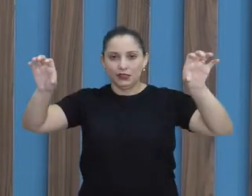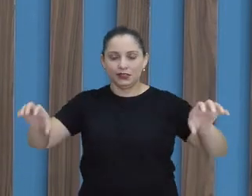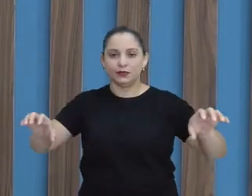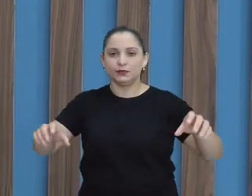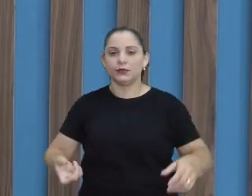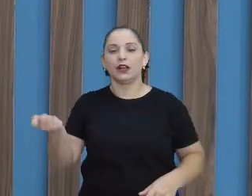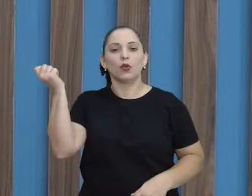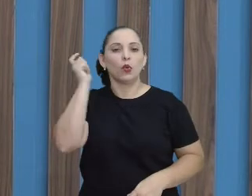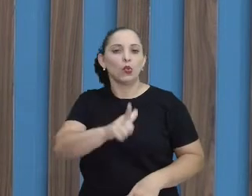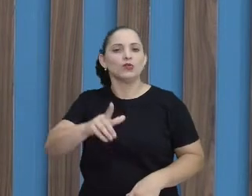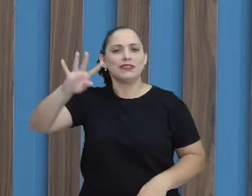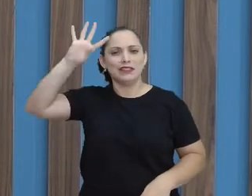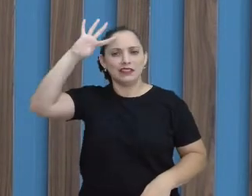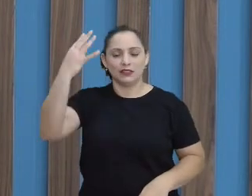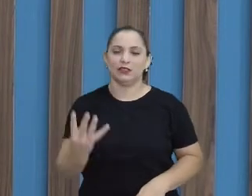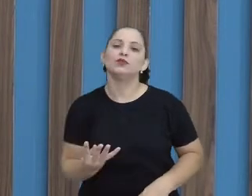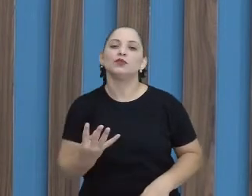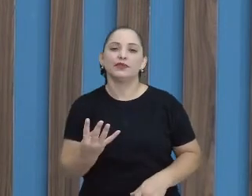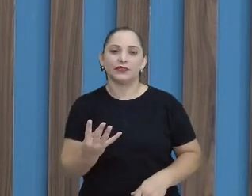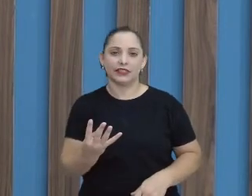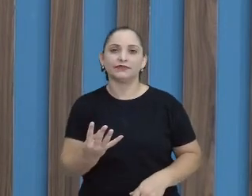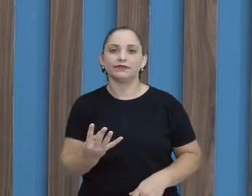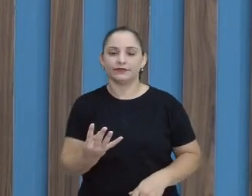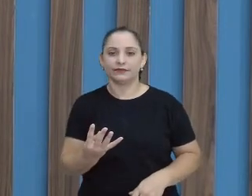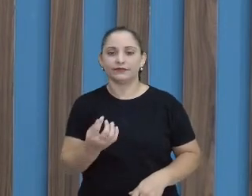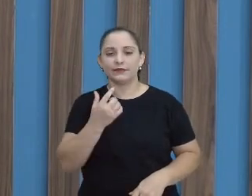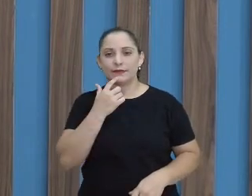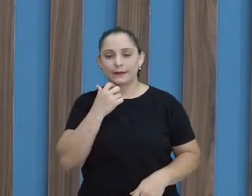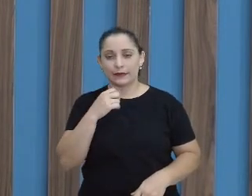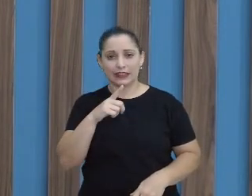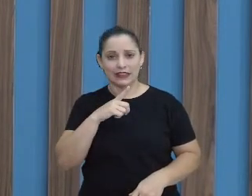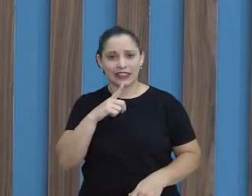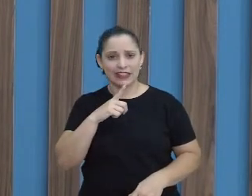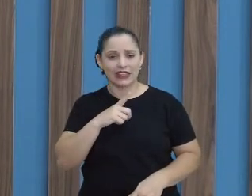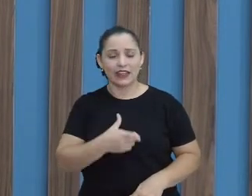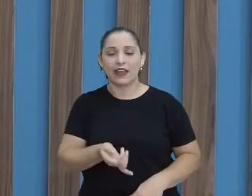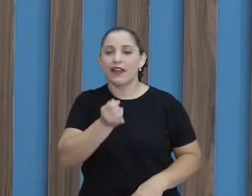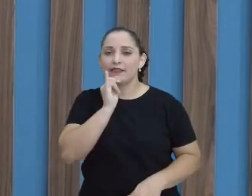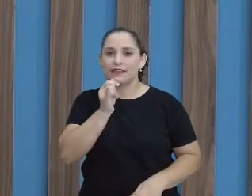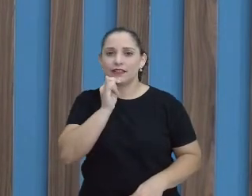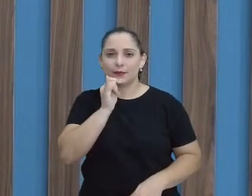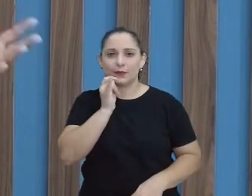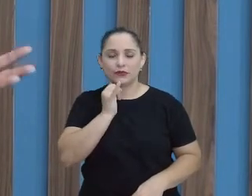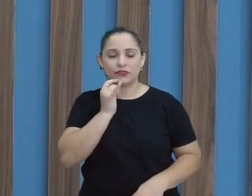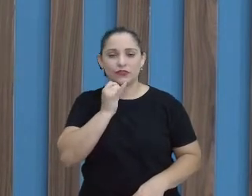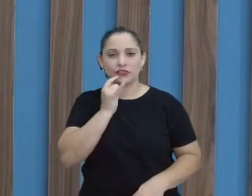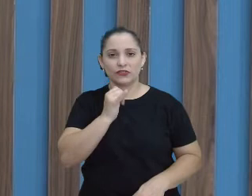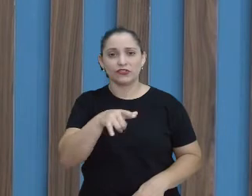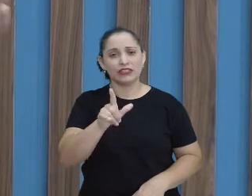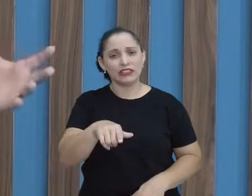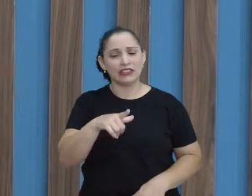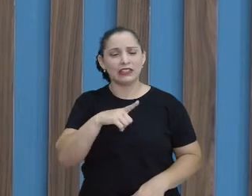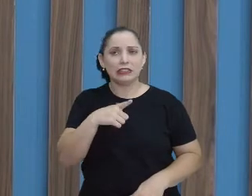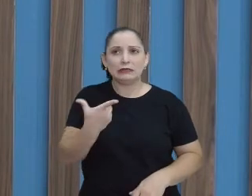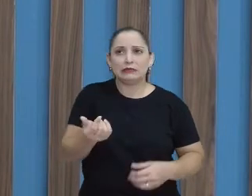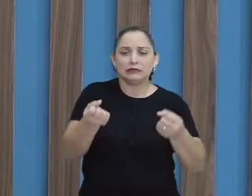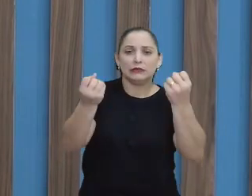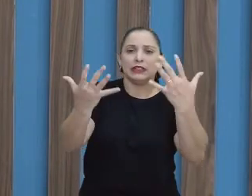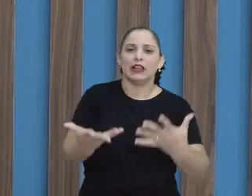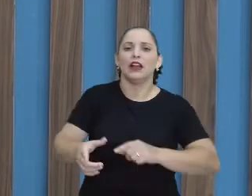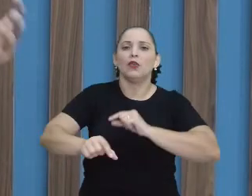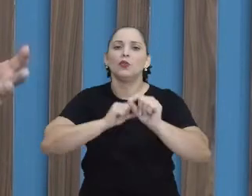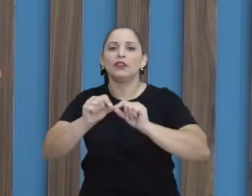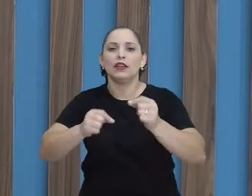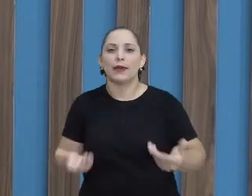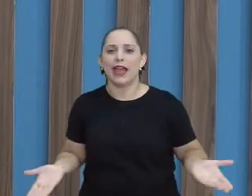consiga resolver de forma intuitiva, né? No começo a gente vai ver exemplos que de cabeça você vai dizer, para se manter igual aqui,